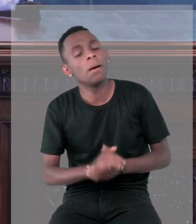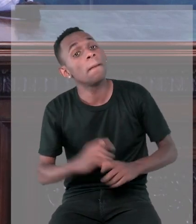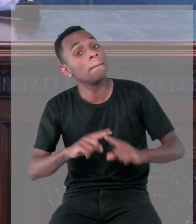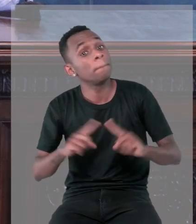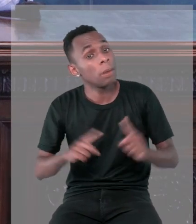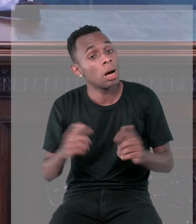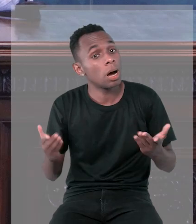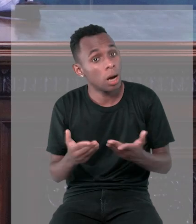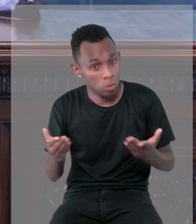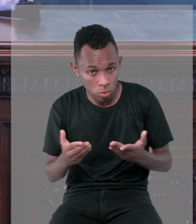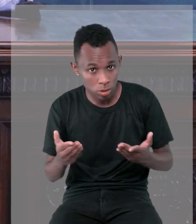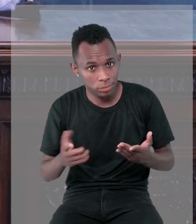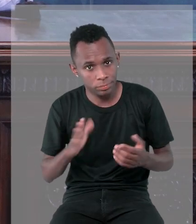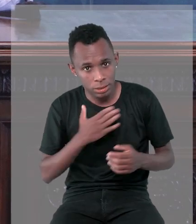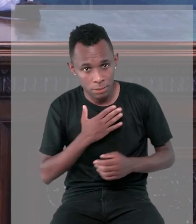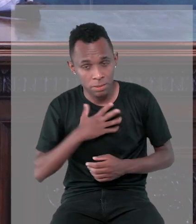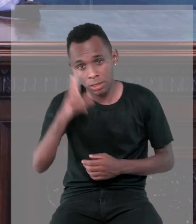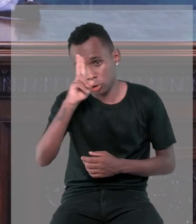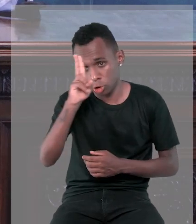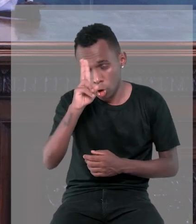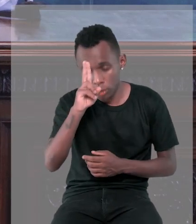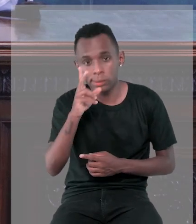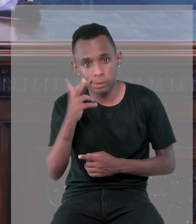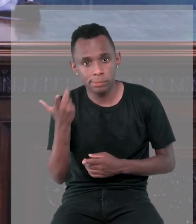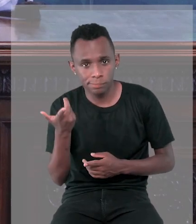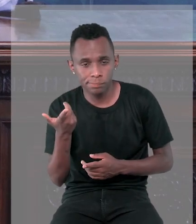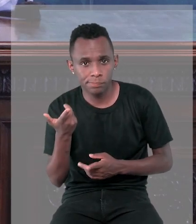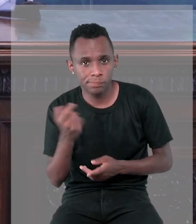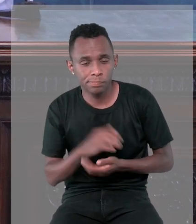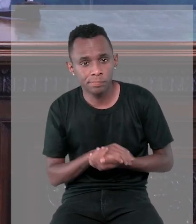Agora, nas minhas histórias,